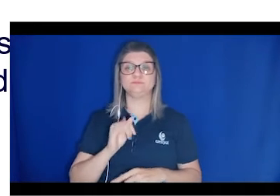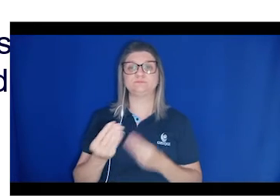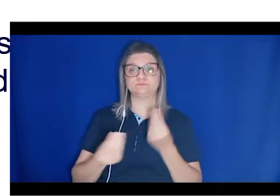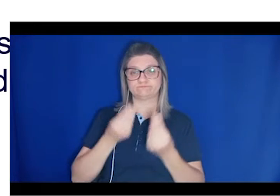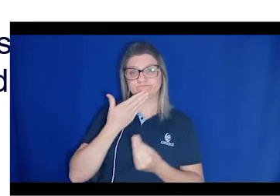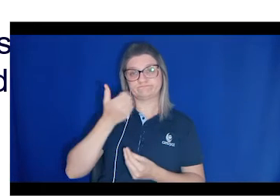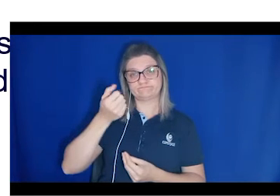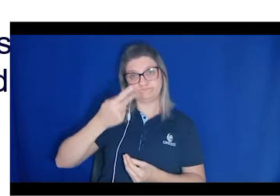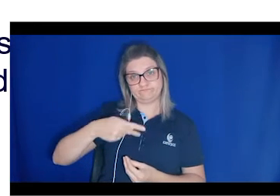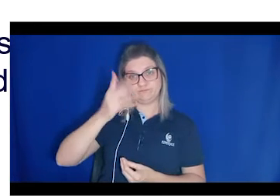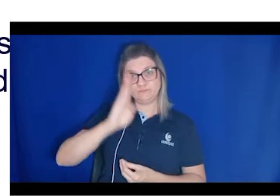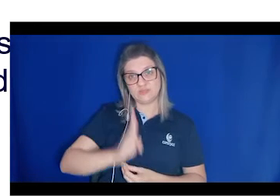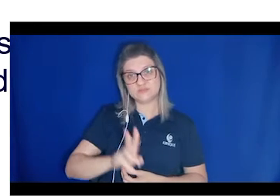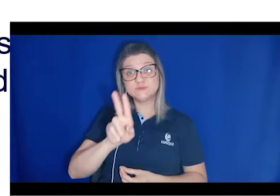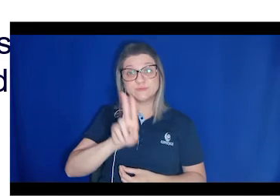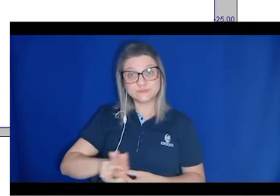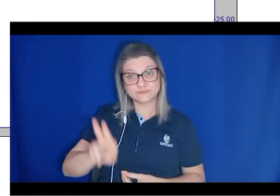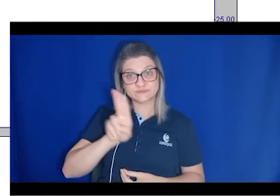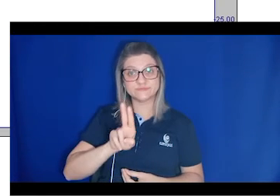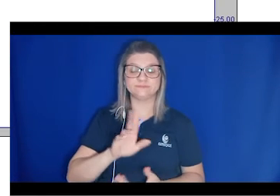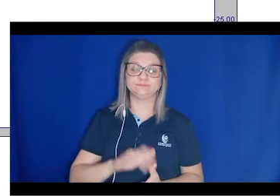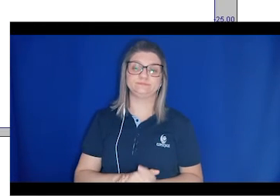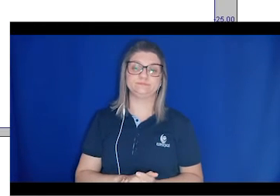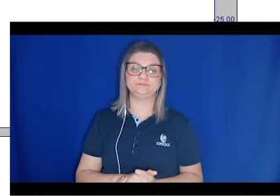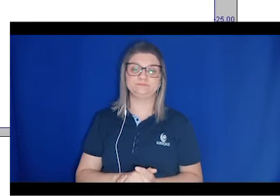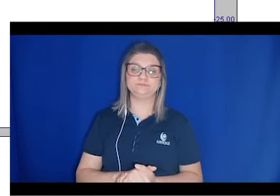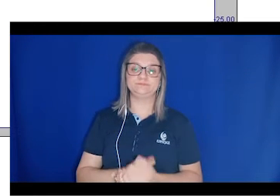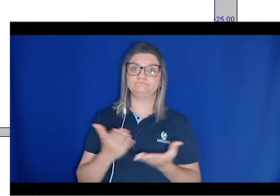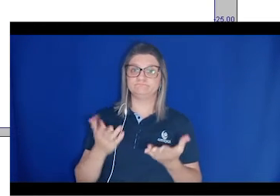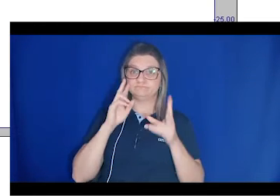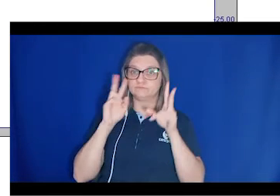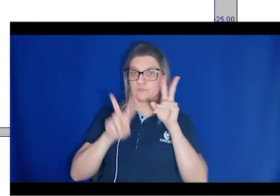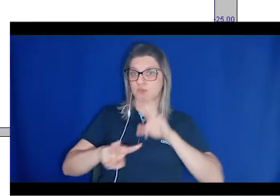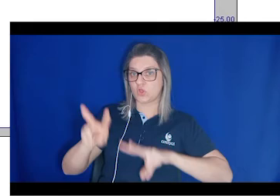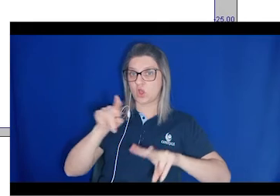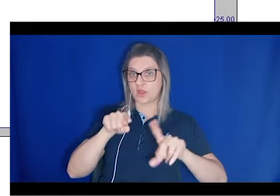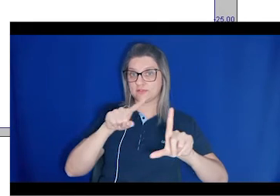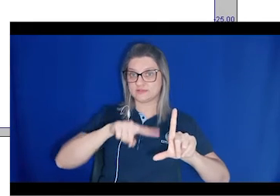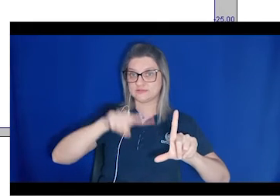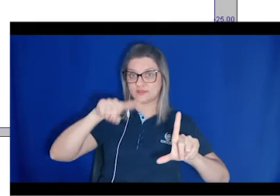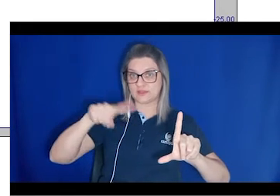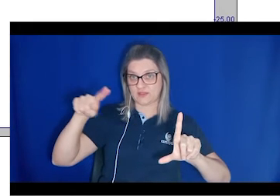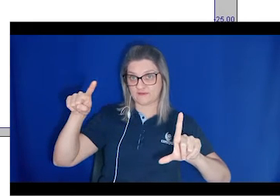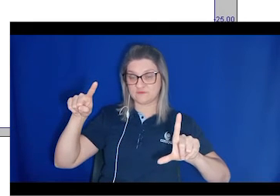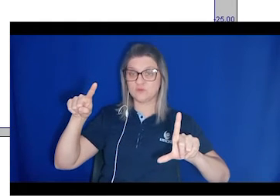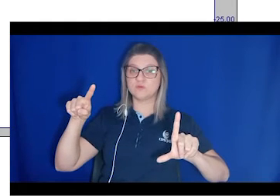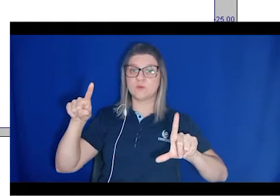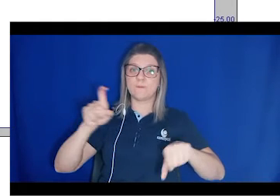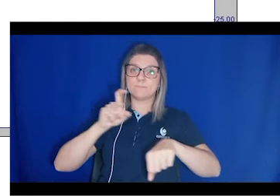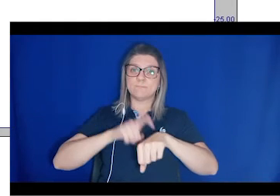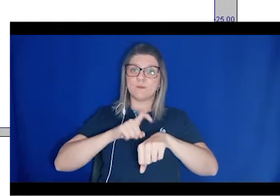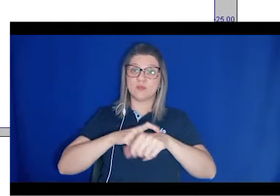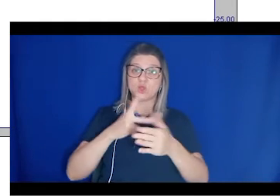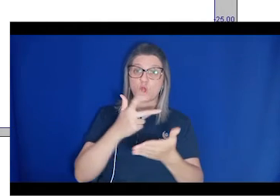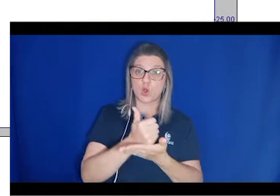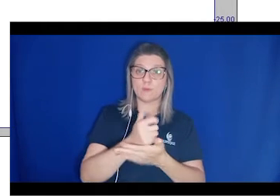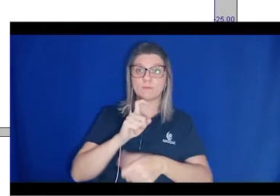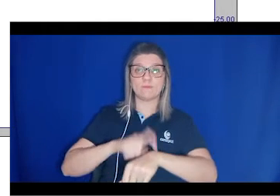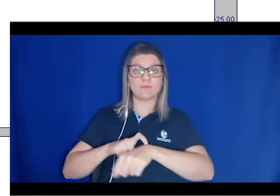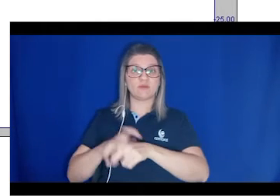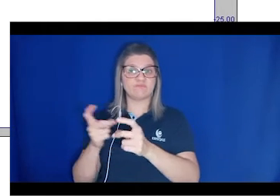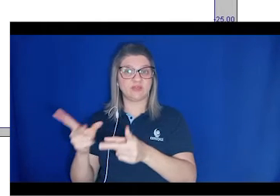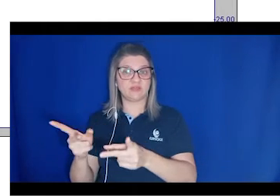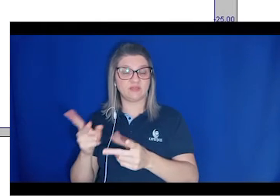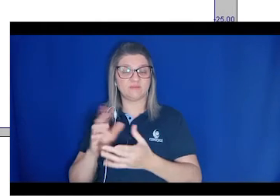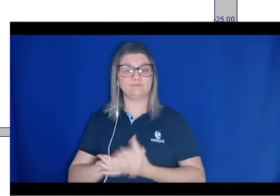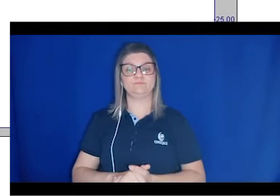Brasil utiliza aqui principalmente. Percebam neste gráfico, então, o momento de comprar e vender.